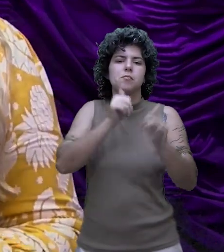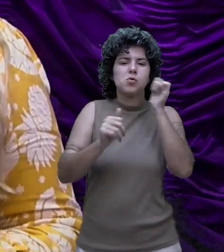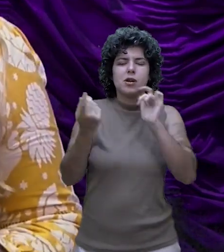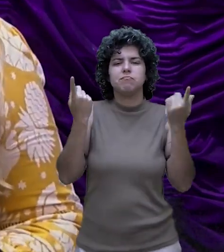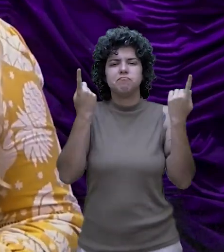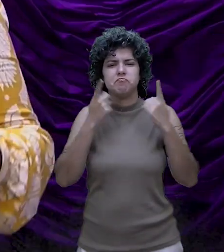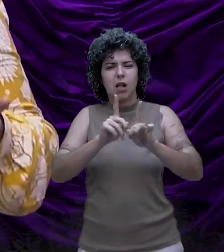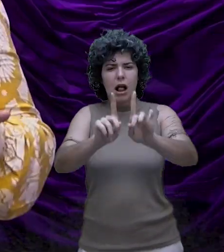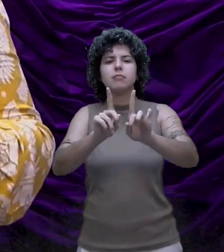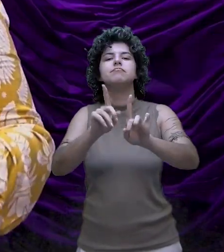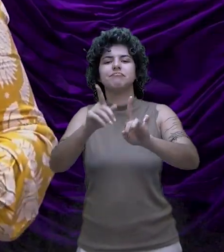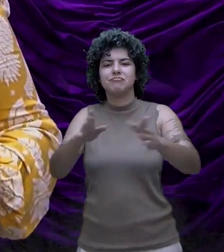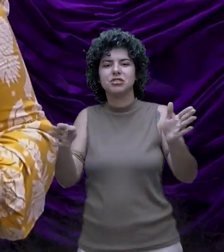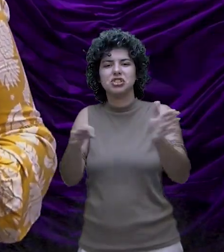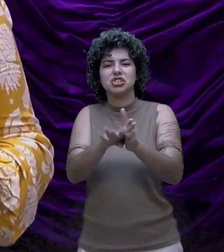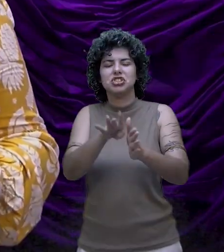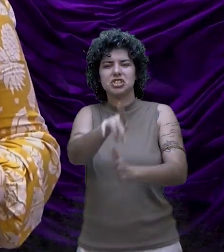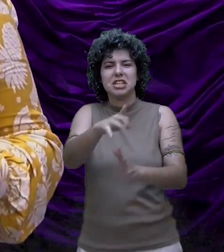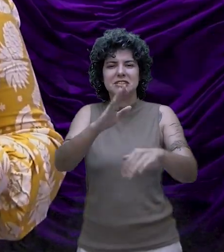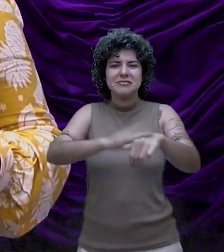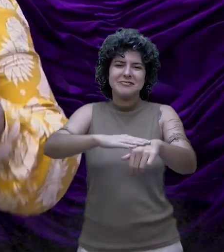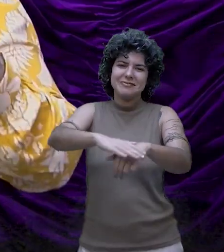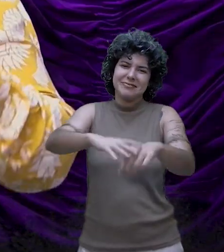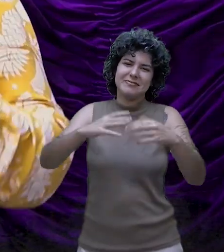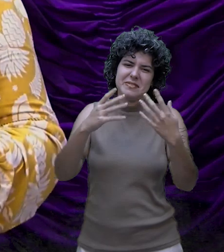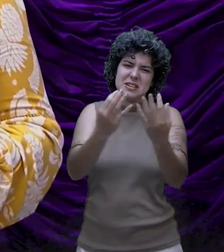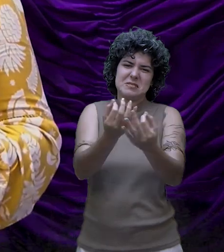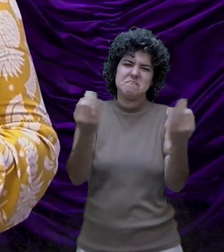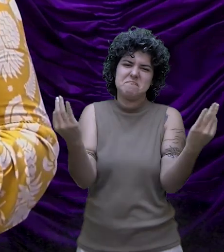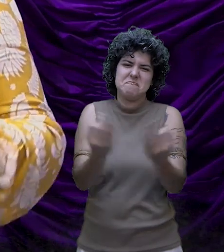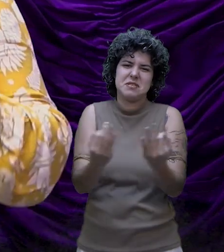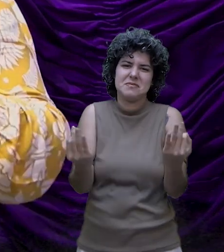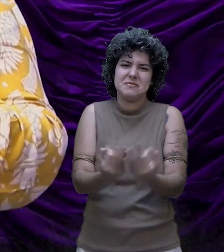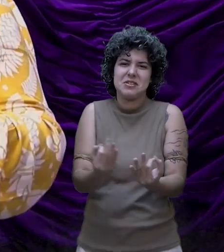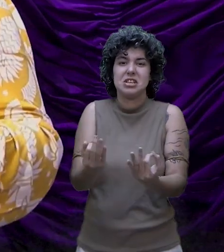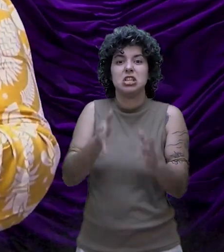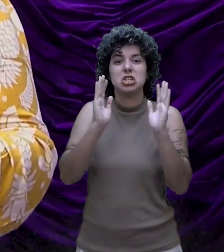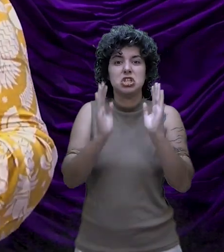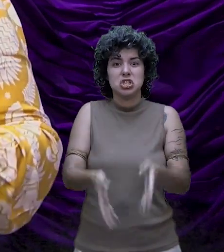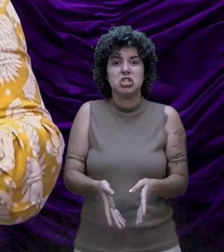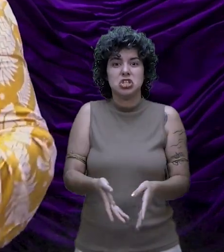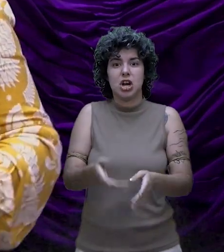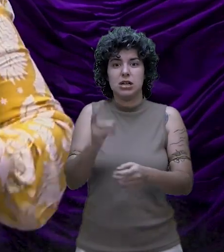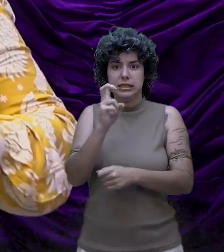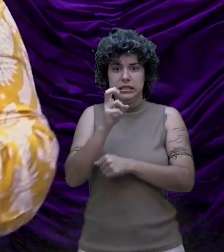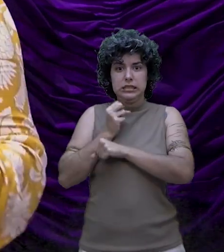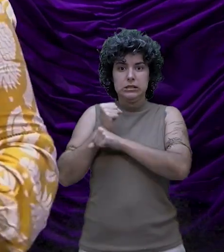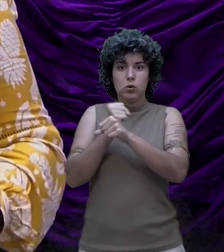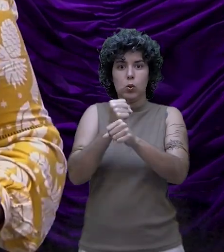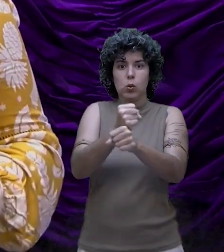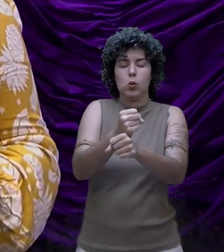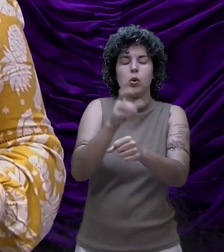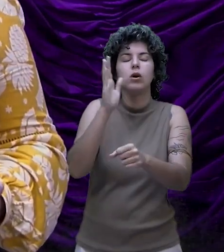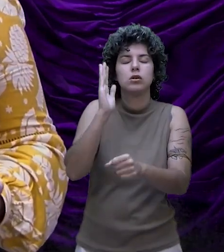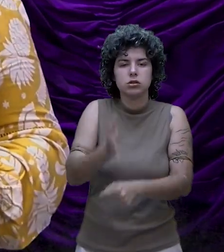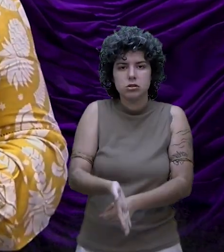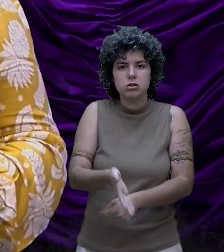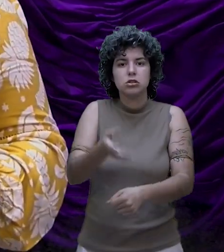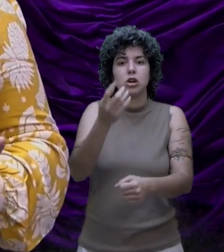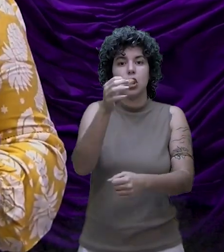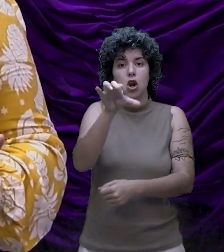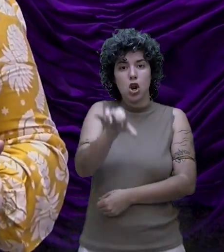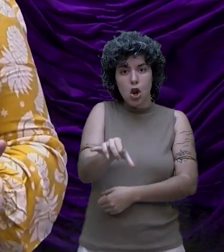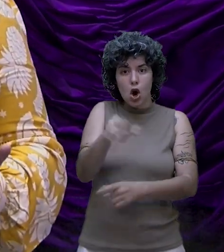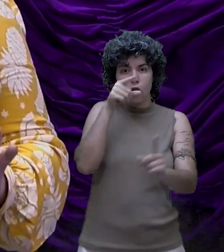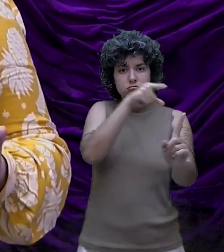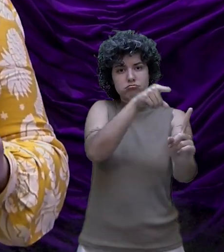nas premiações. Nos últimos 5 anos, já tivemos 9 indicações de melhor filme para longas dirigidos por mulheres. E não